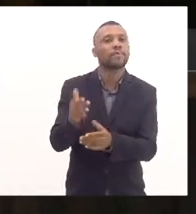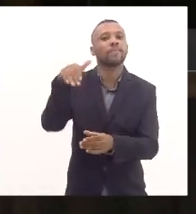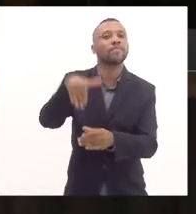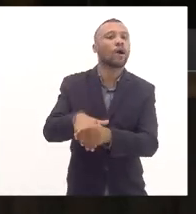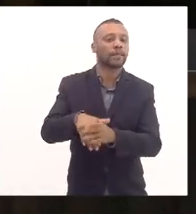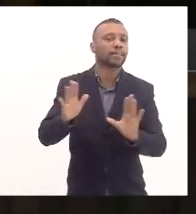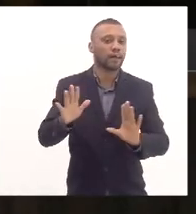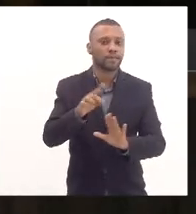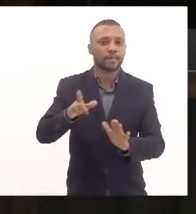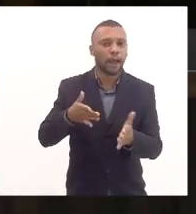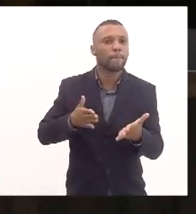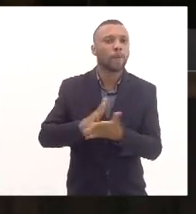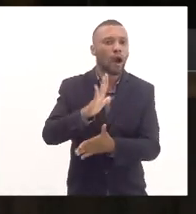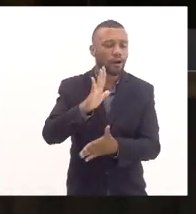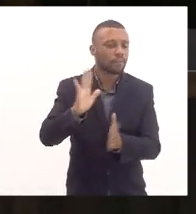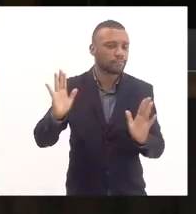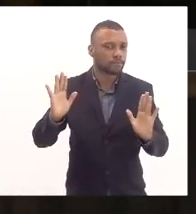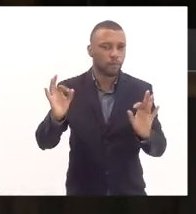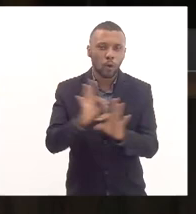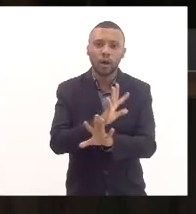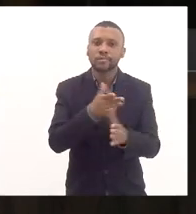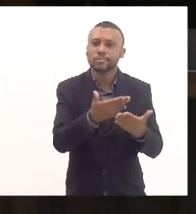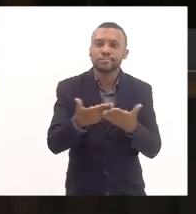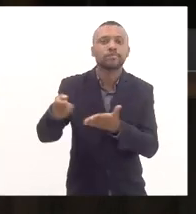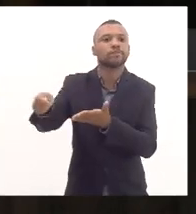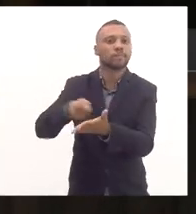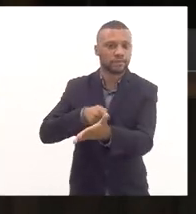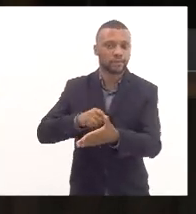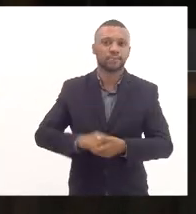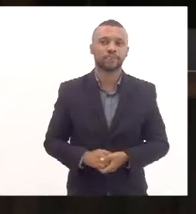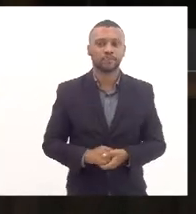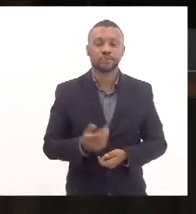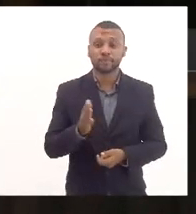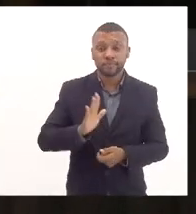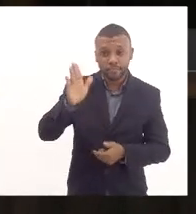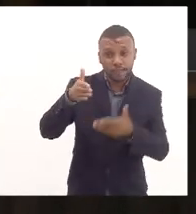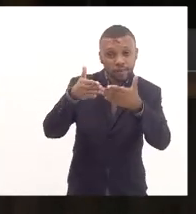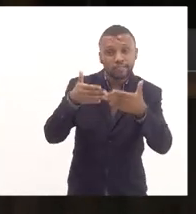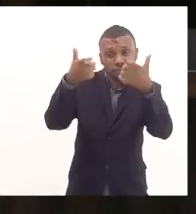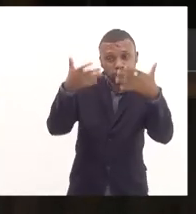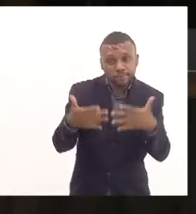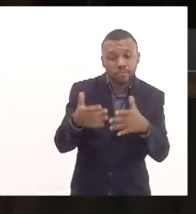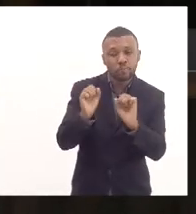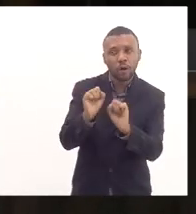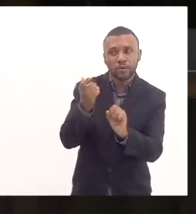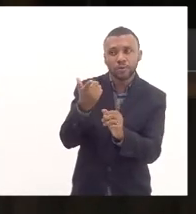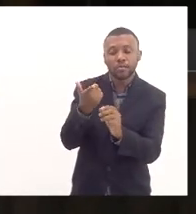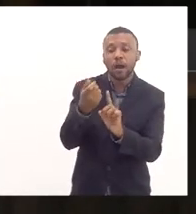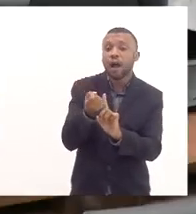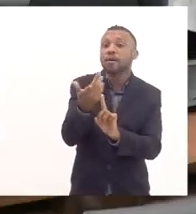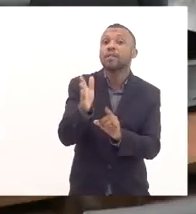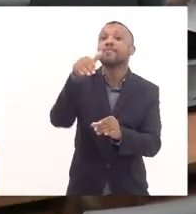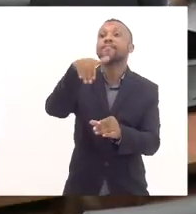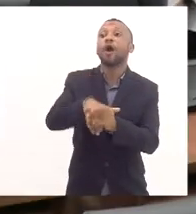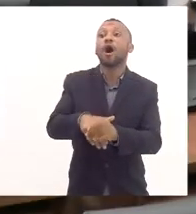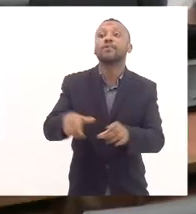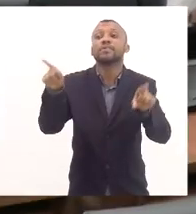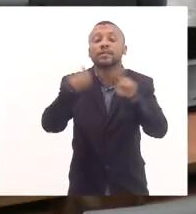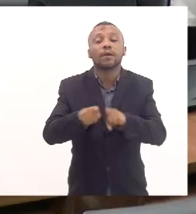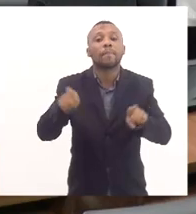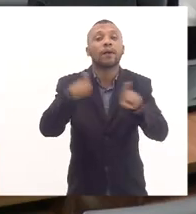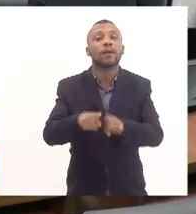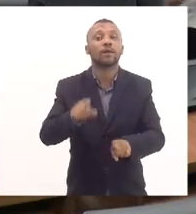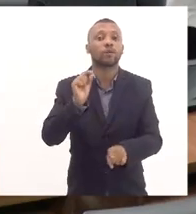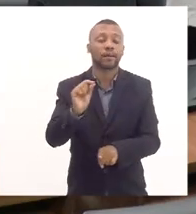votação seus que aprovam permaneçam Como estão aprovado vai autógrafo daria declaração de voto e também